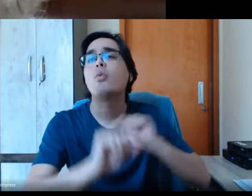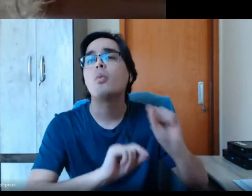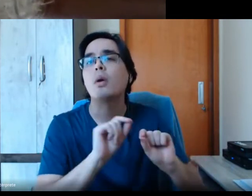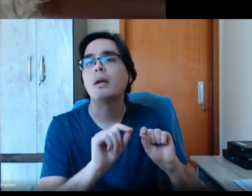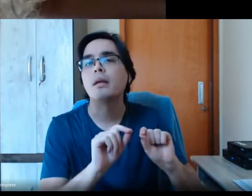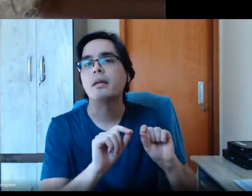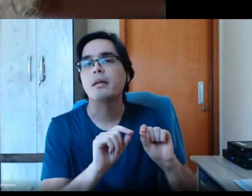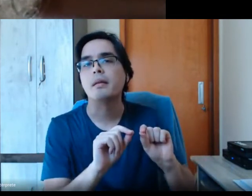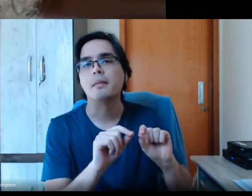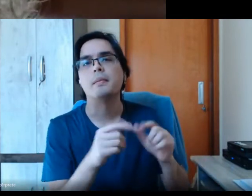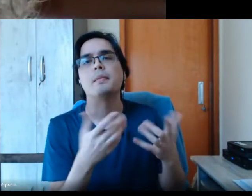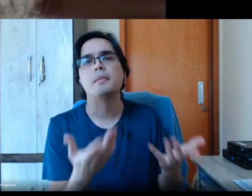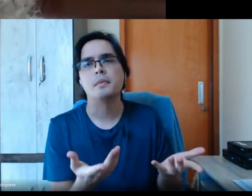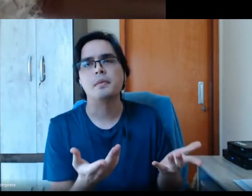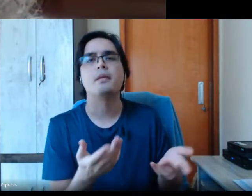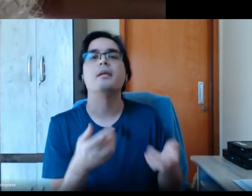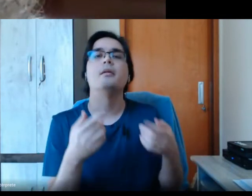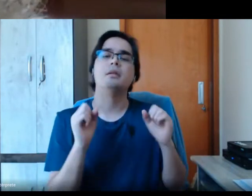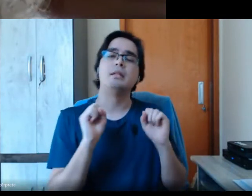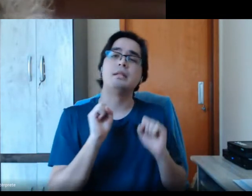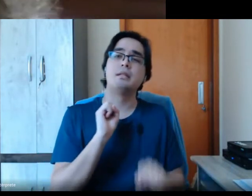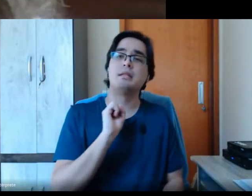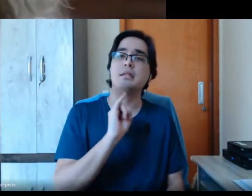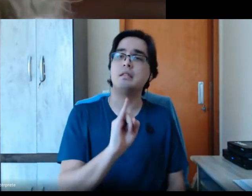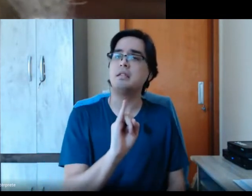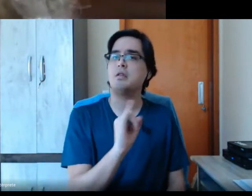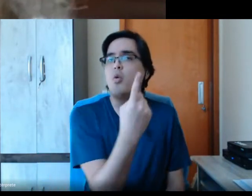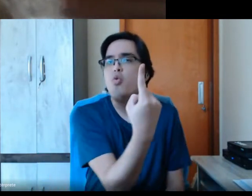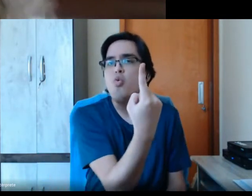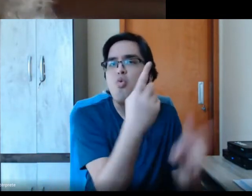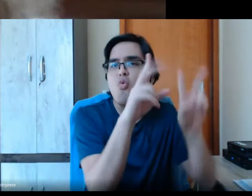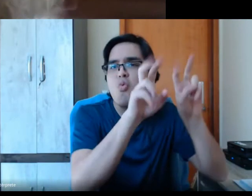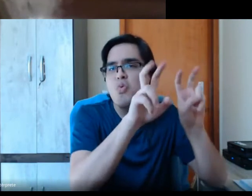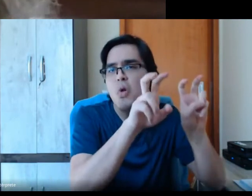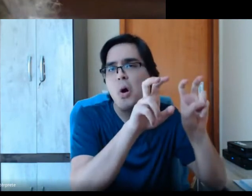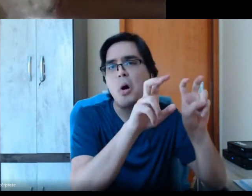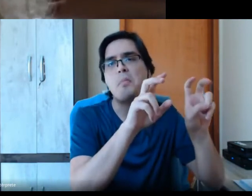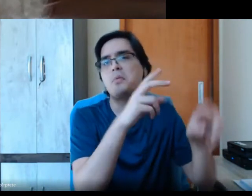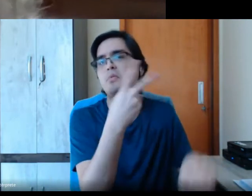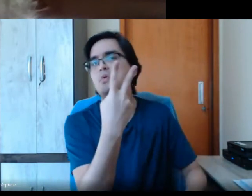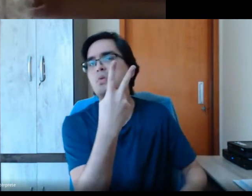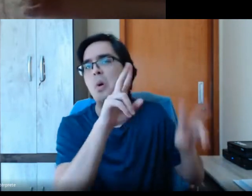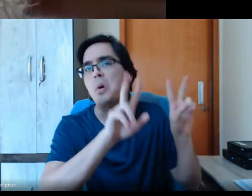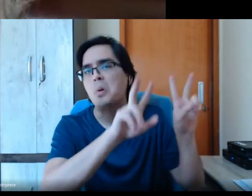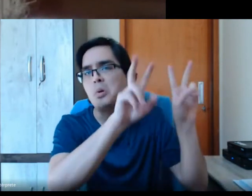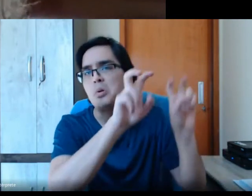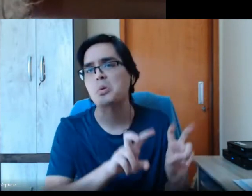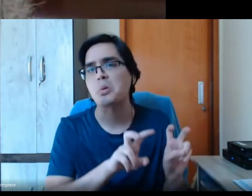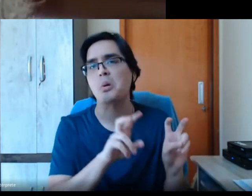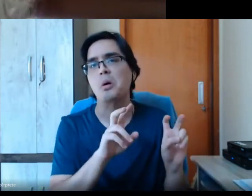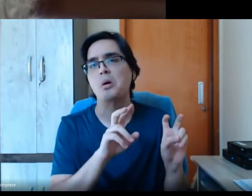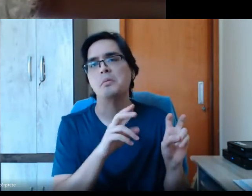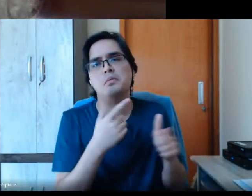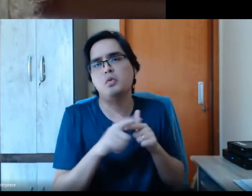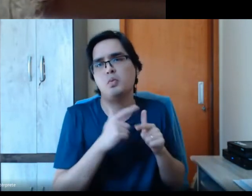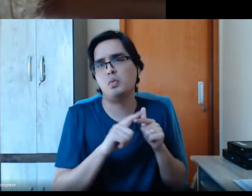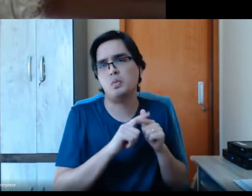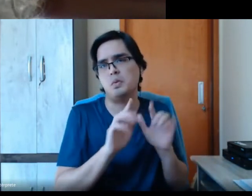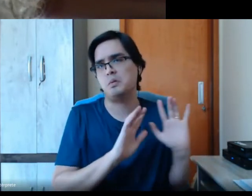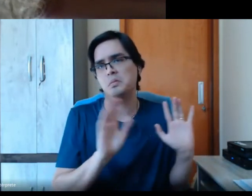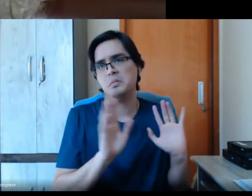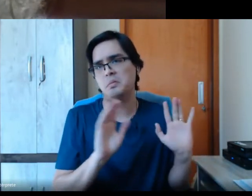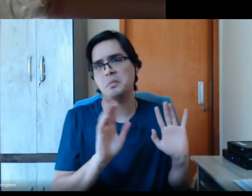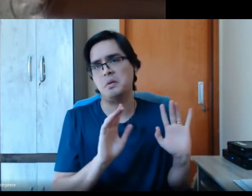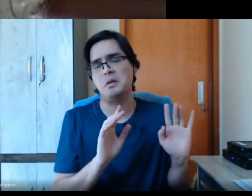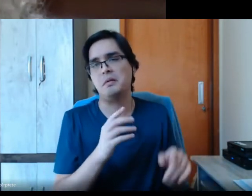por encontro síncrono. Se você vai condensar isso, talvez tenha que haver 2 encontros síncronos numa semana, né?